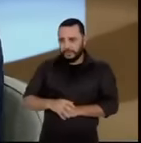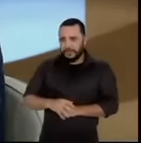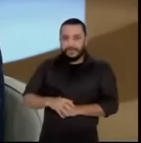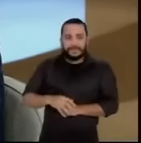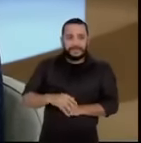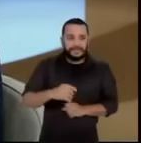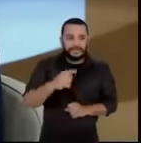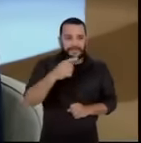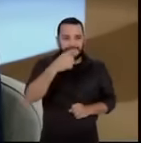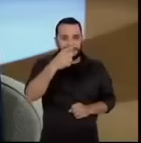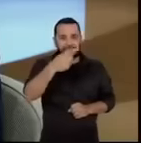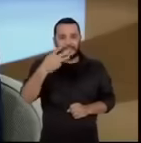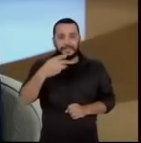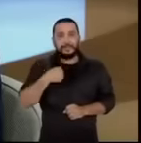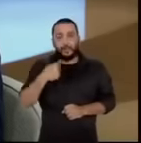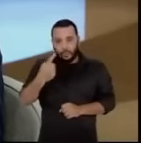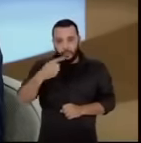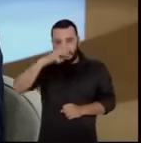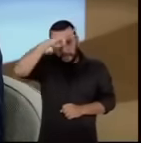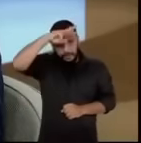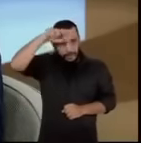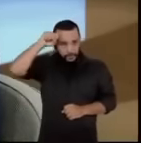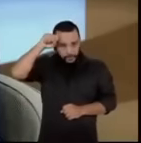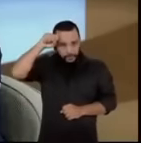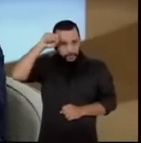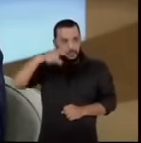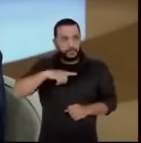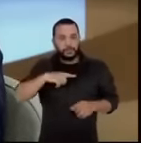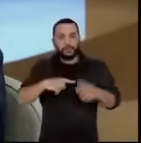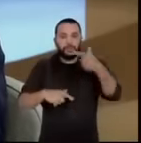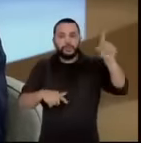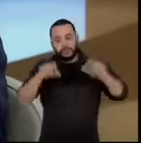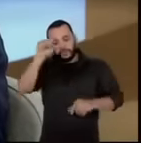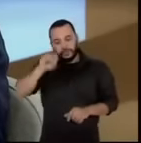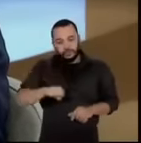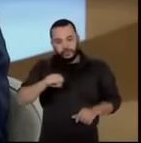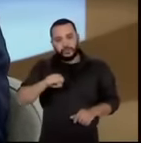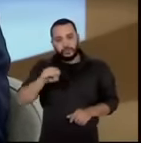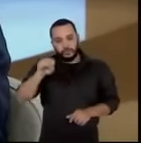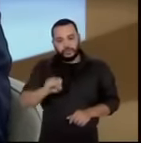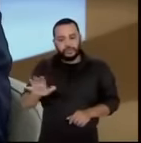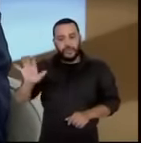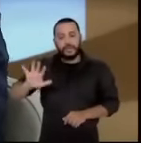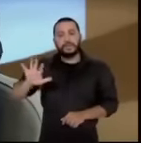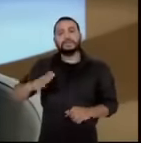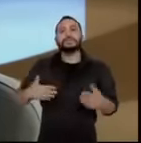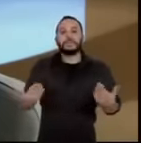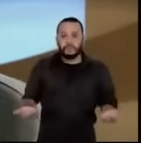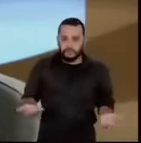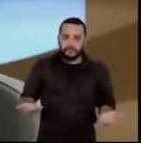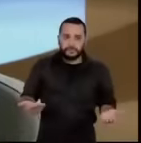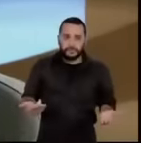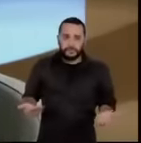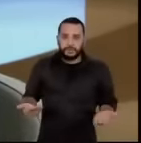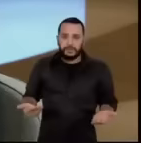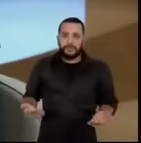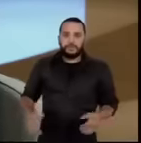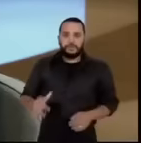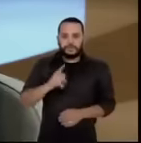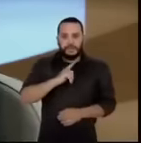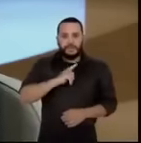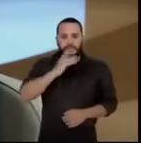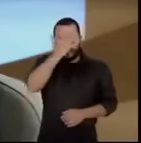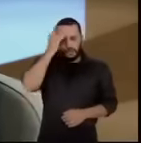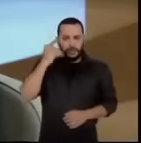uma no Mato Grosso, os demais nos outros estados de Sul, Sudeste, etc. Então, quando alguém fala do GEF, eu vi essa